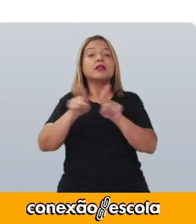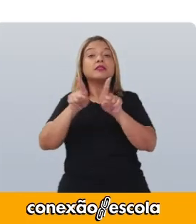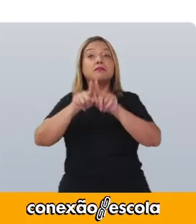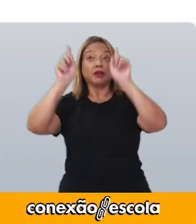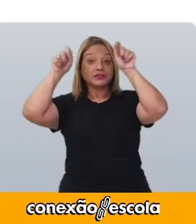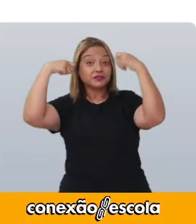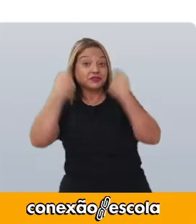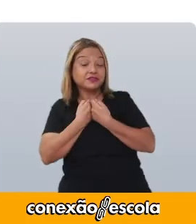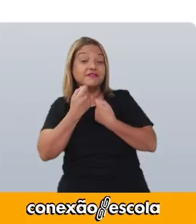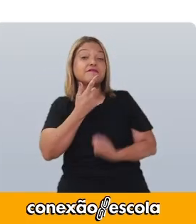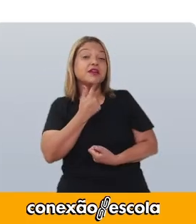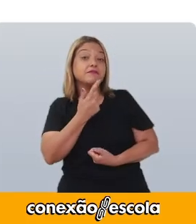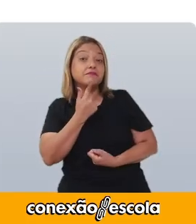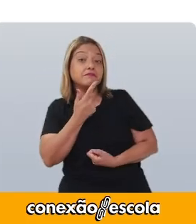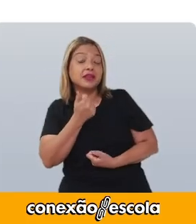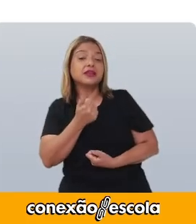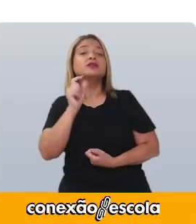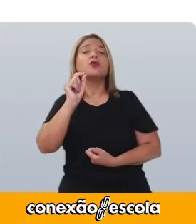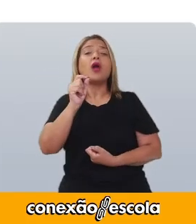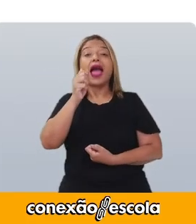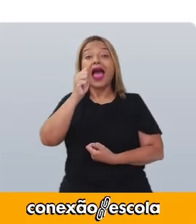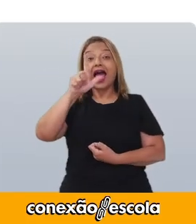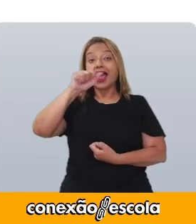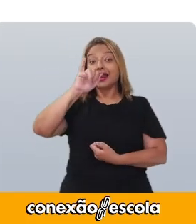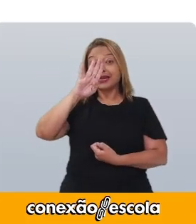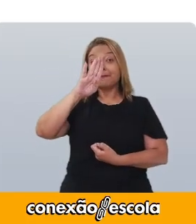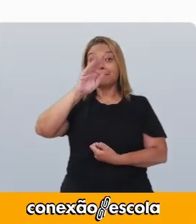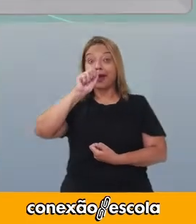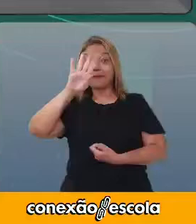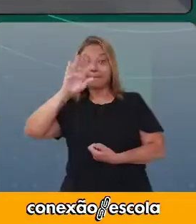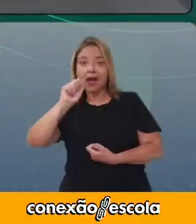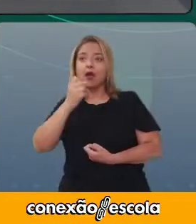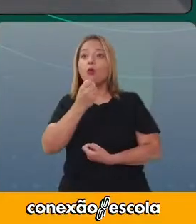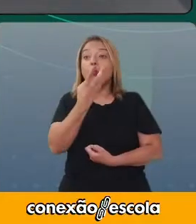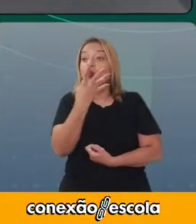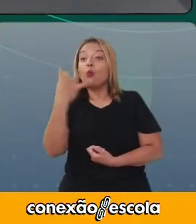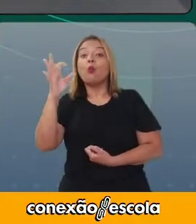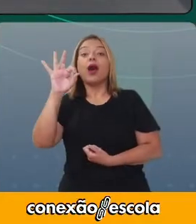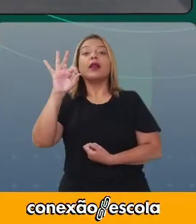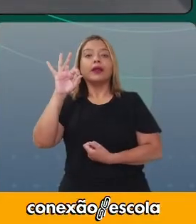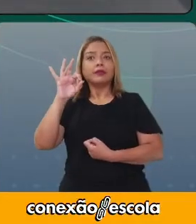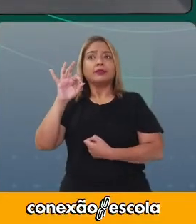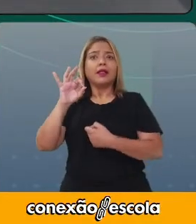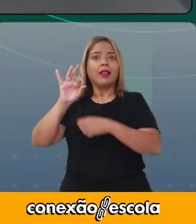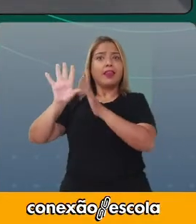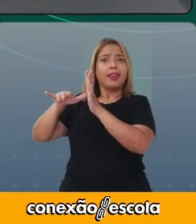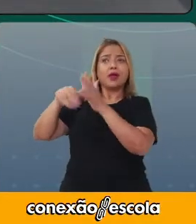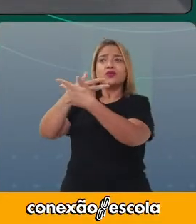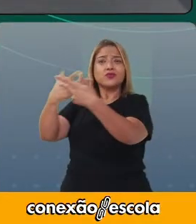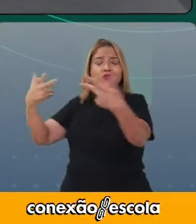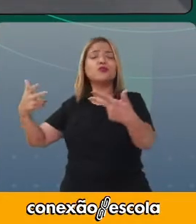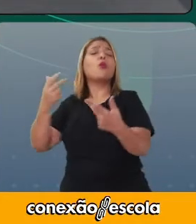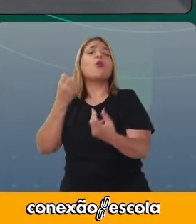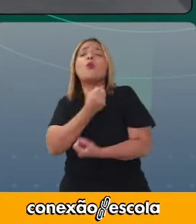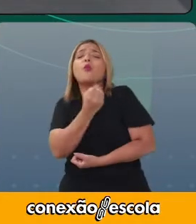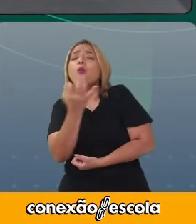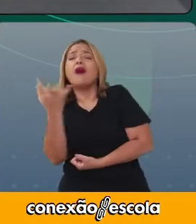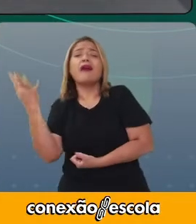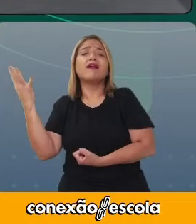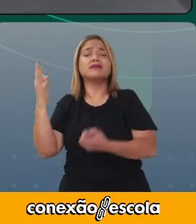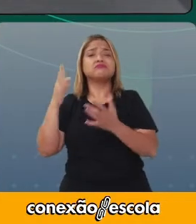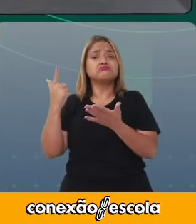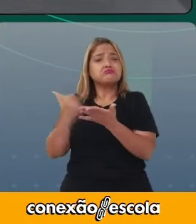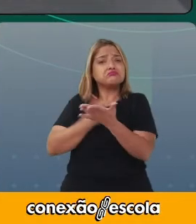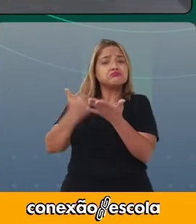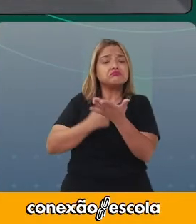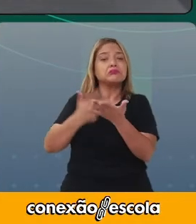40 Ladrões, o Pequeno Polegar e tantos outros contos fantásticos que fazem parte